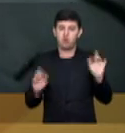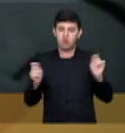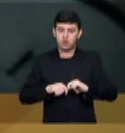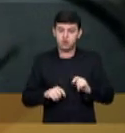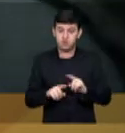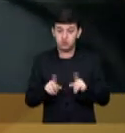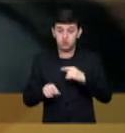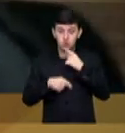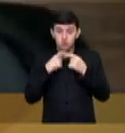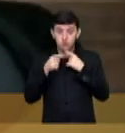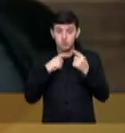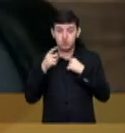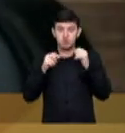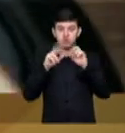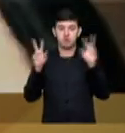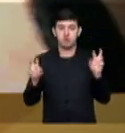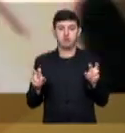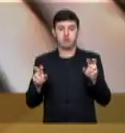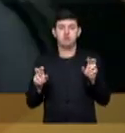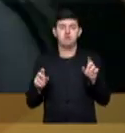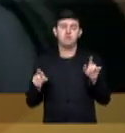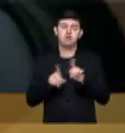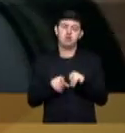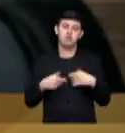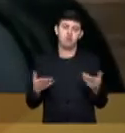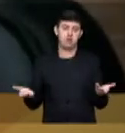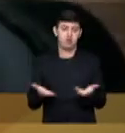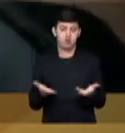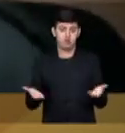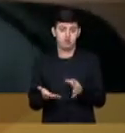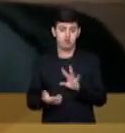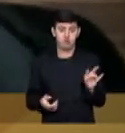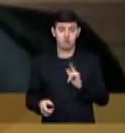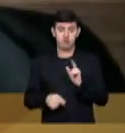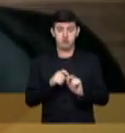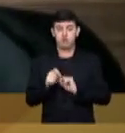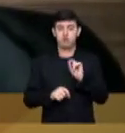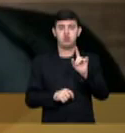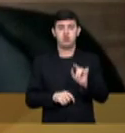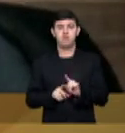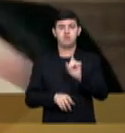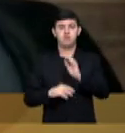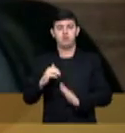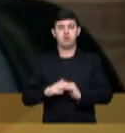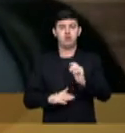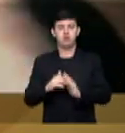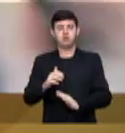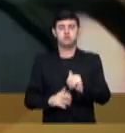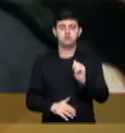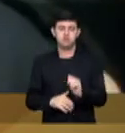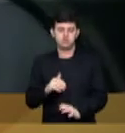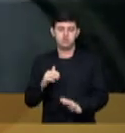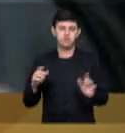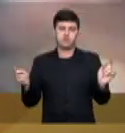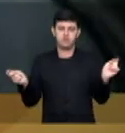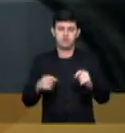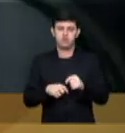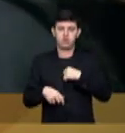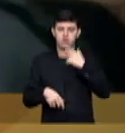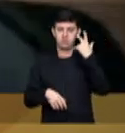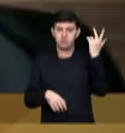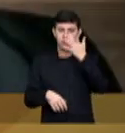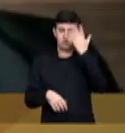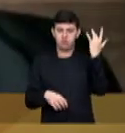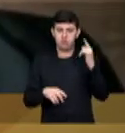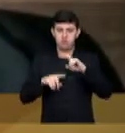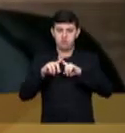o título a que se dá o exercício da competência, se comum ou concorrente, por